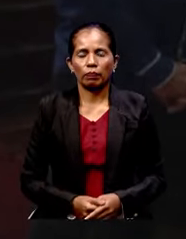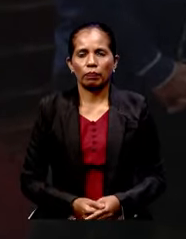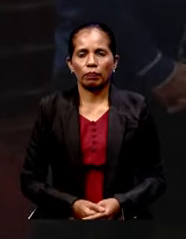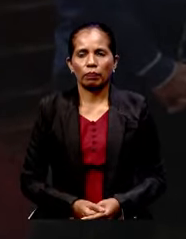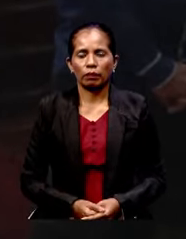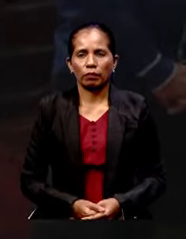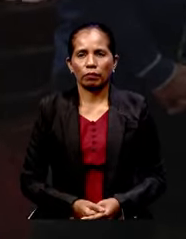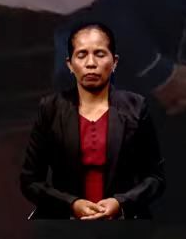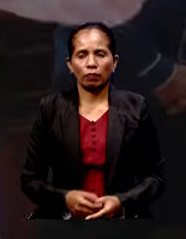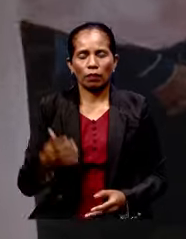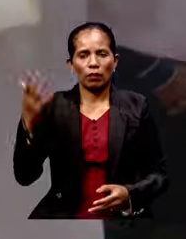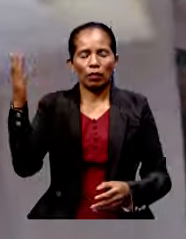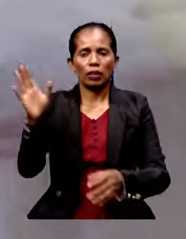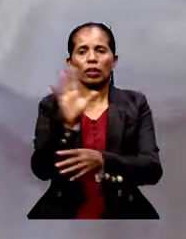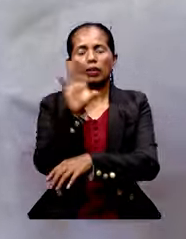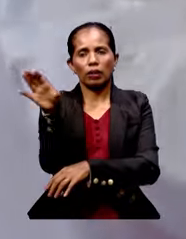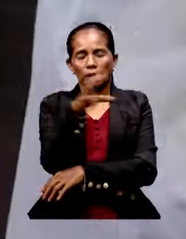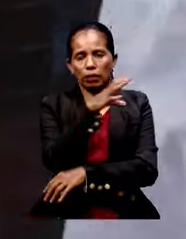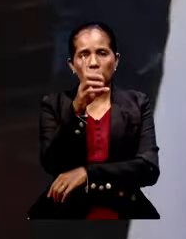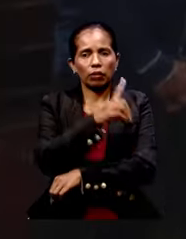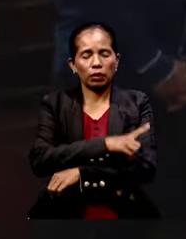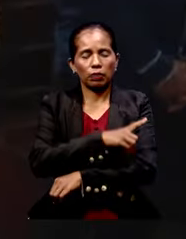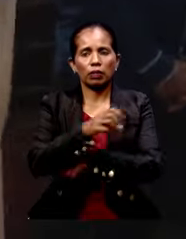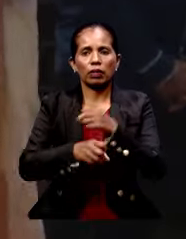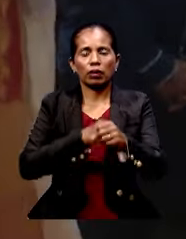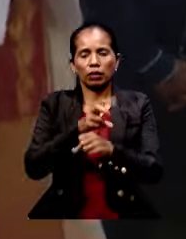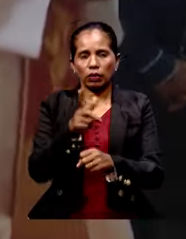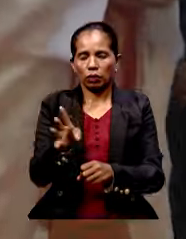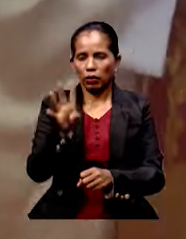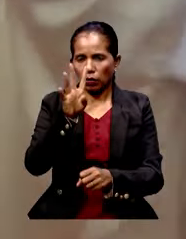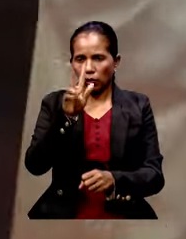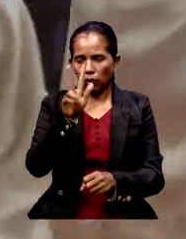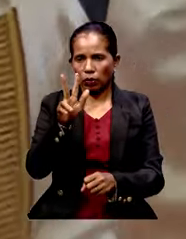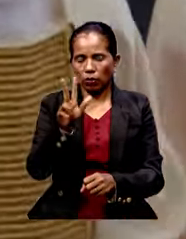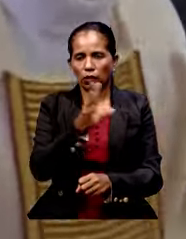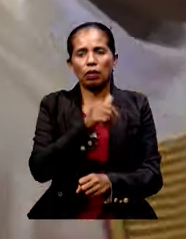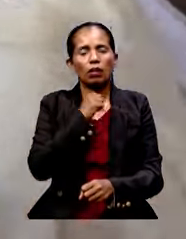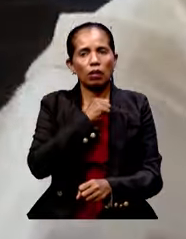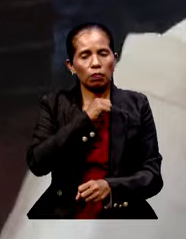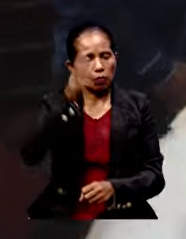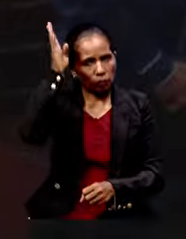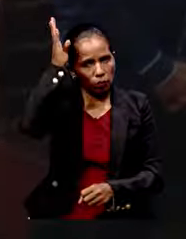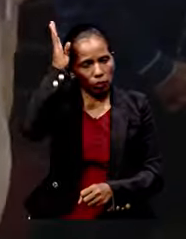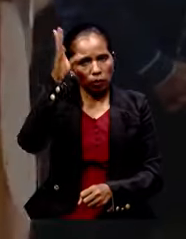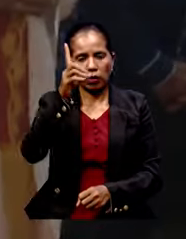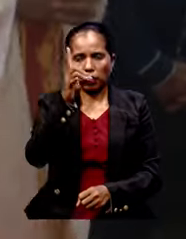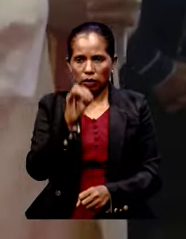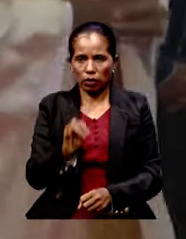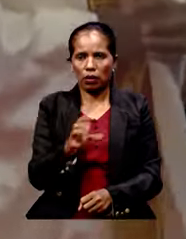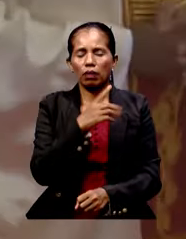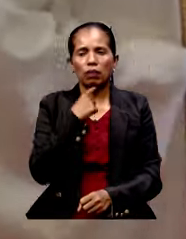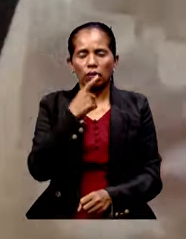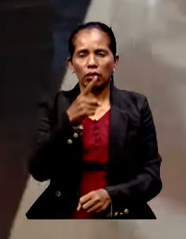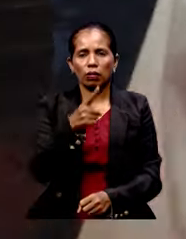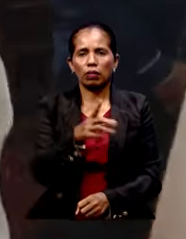E a minha homilia da celebração Natal tinha rumor no recinto Lunian, arcebispo arquidiocese metropolita de Li,